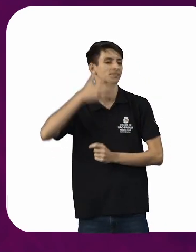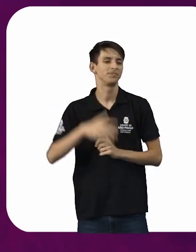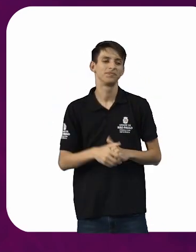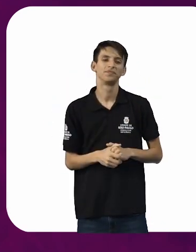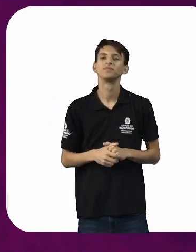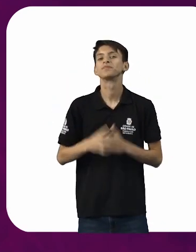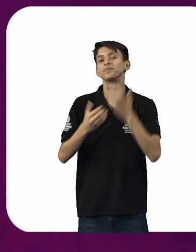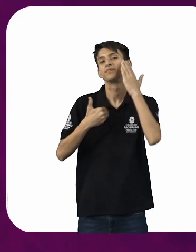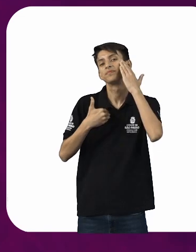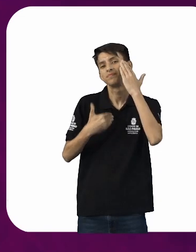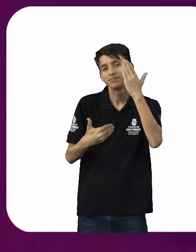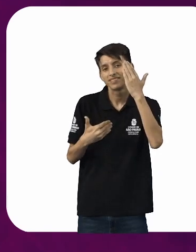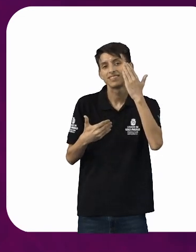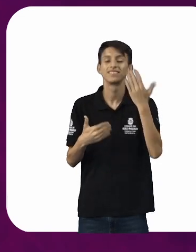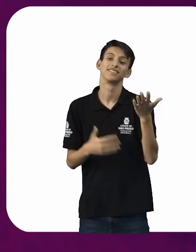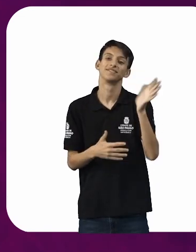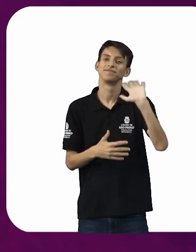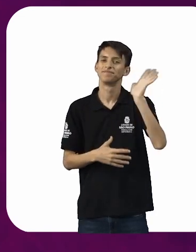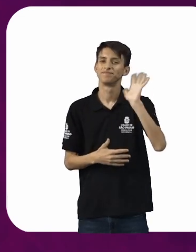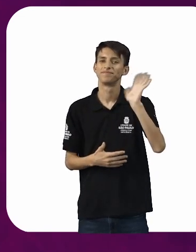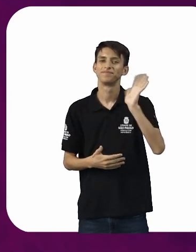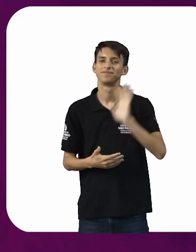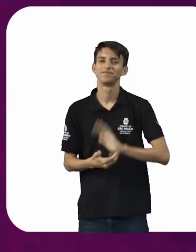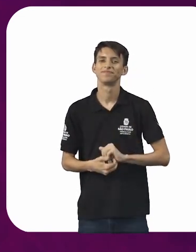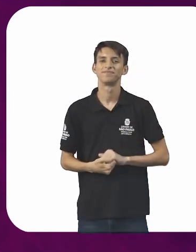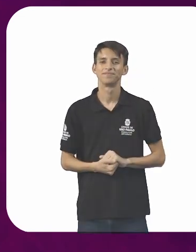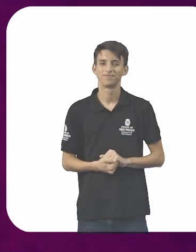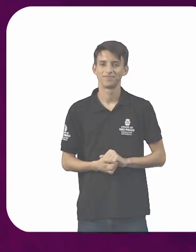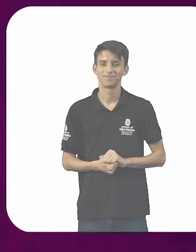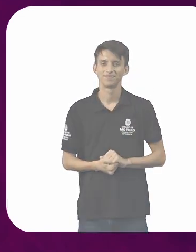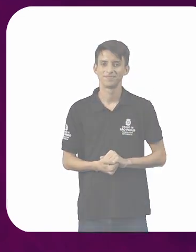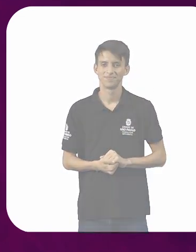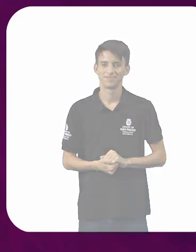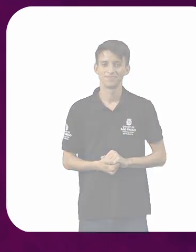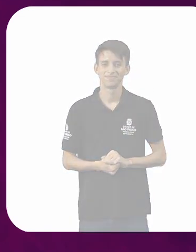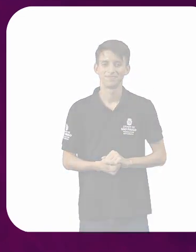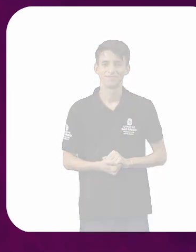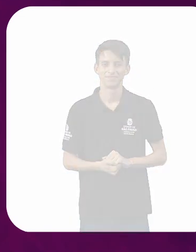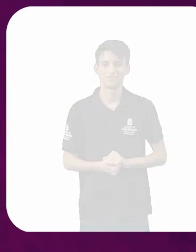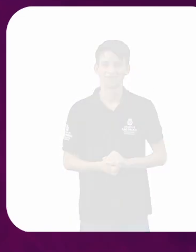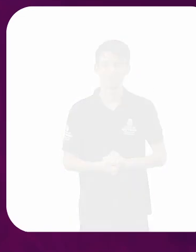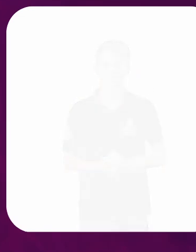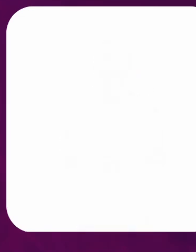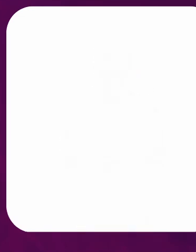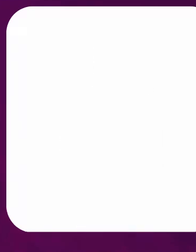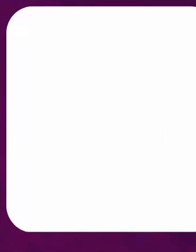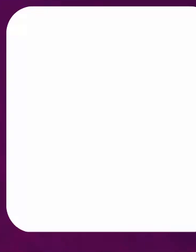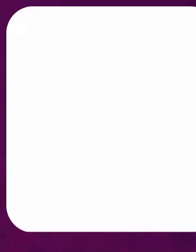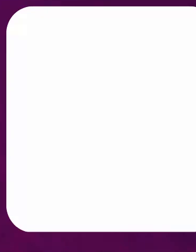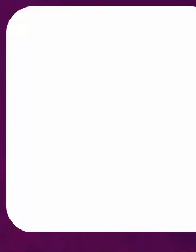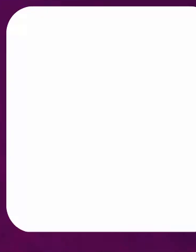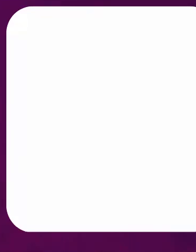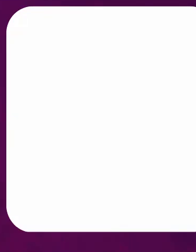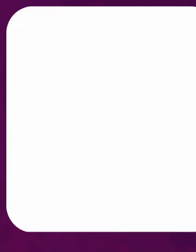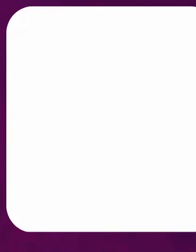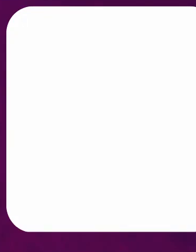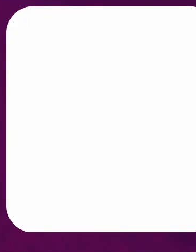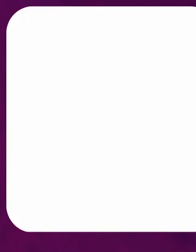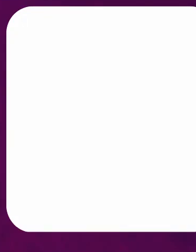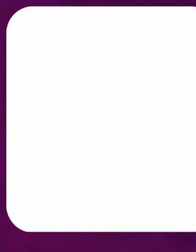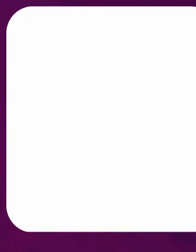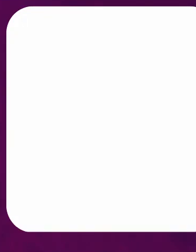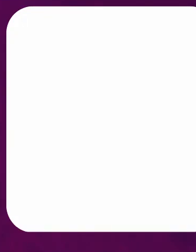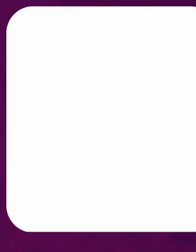conversa. Muito obrigada a todos e a todas. Fundo diversos tons de roxo e amarelo na forma de perfil de rosto feminino. Acima, logos TRE São Paulo, Fapcom, OAB São Paulo, ícones